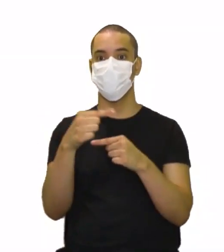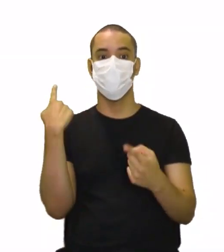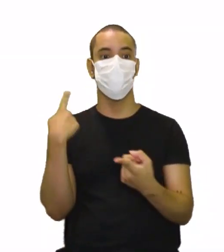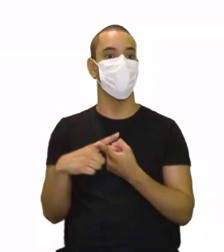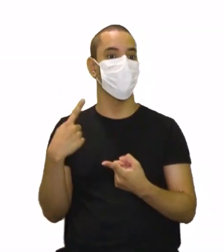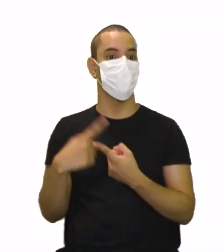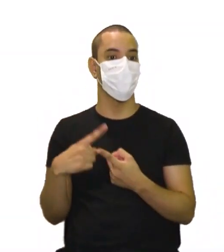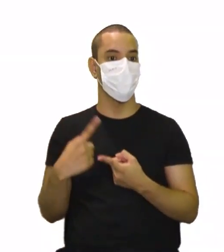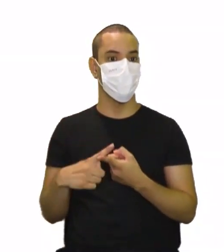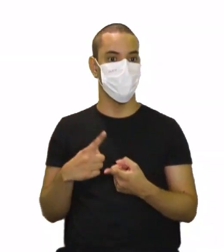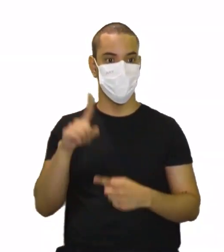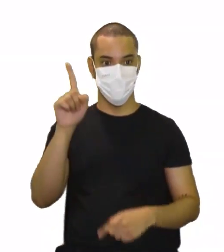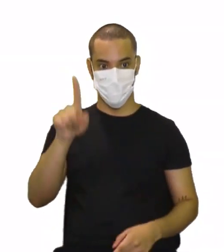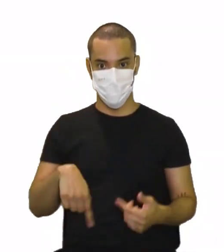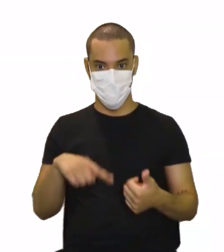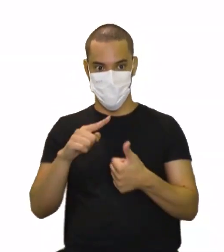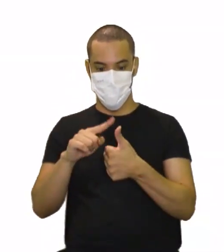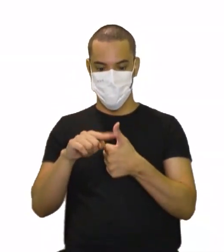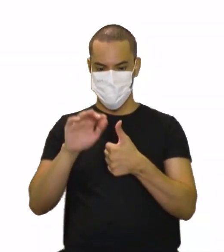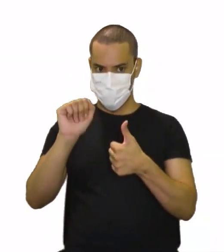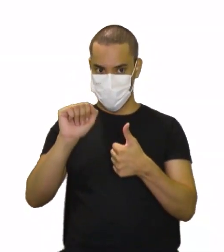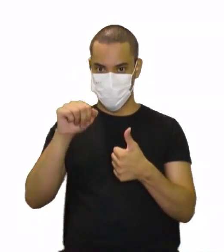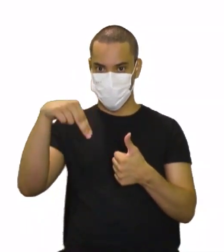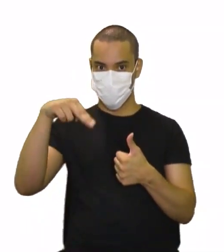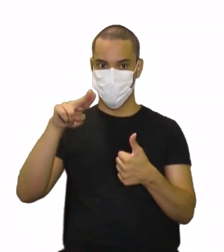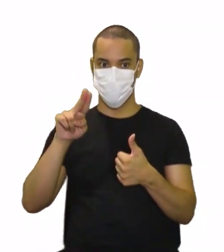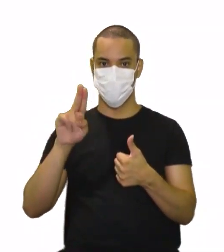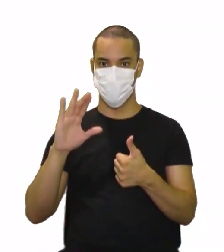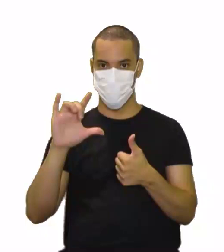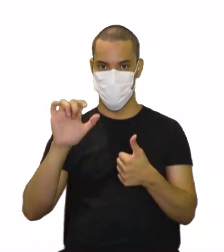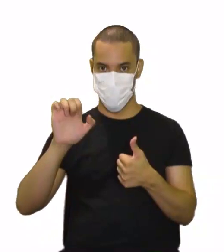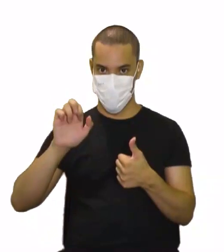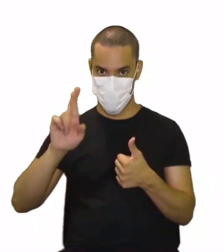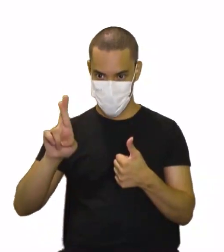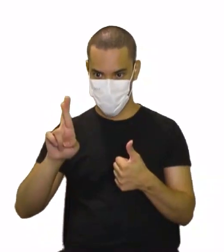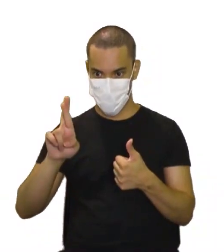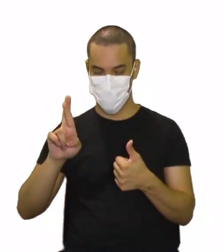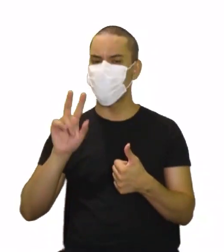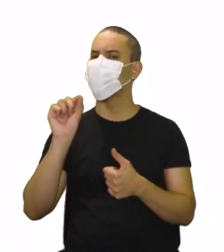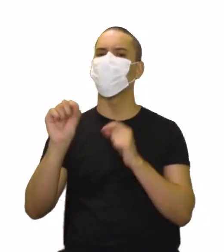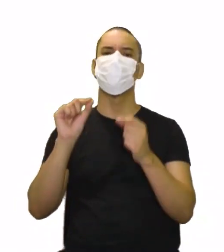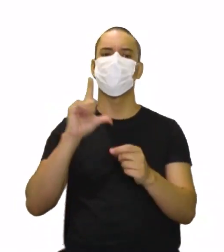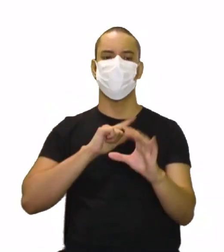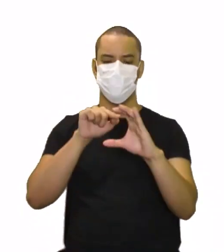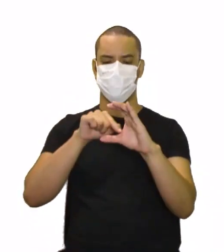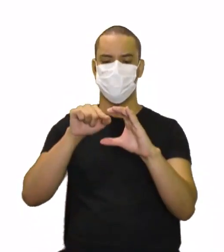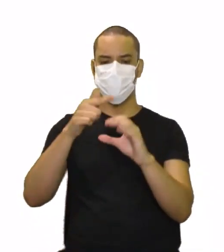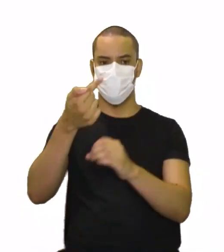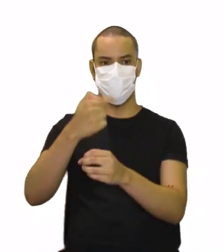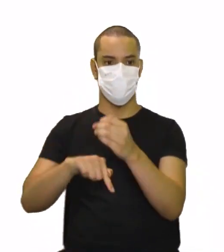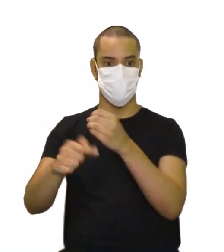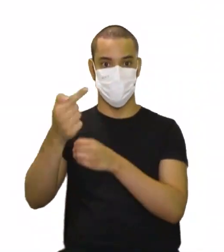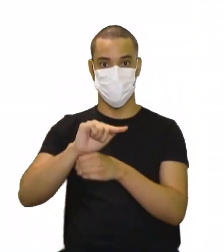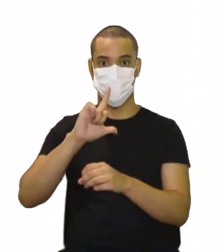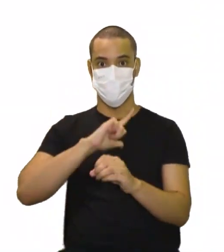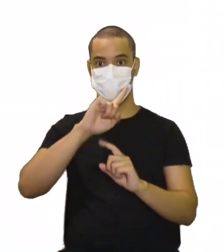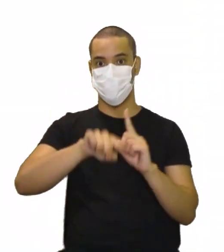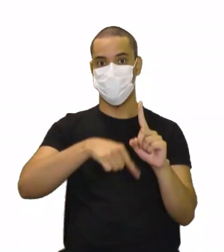quem? Será que é uma força do núcleo lá, do núcleo? O que tem no núcleo do átomo? Prótons e